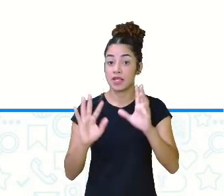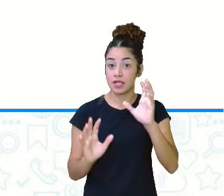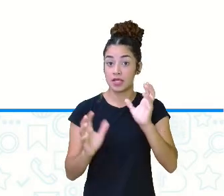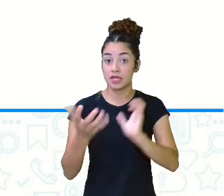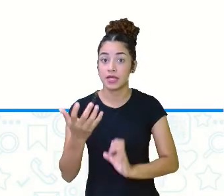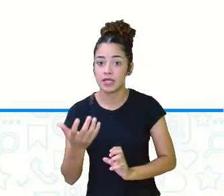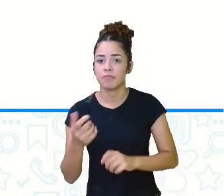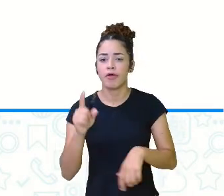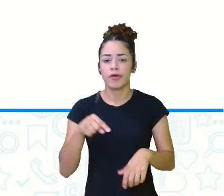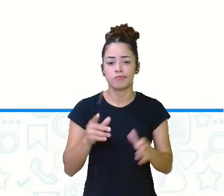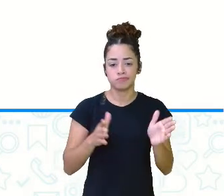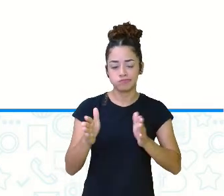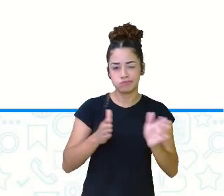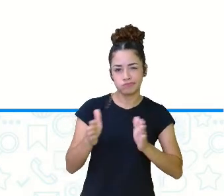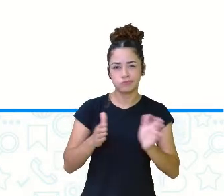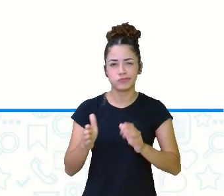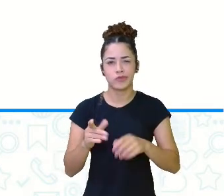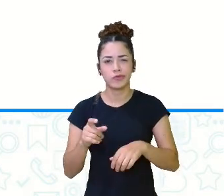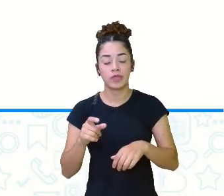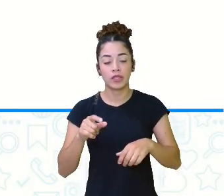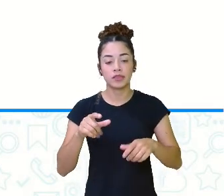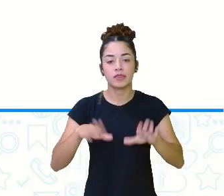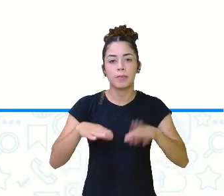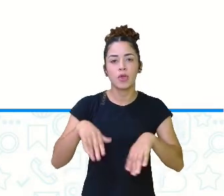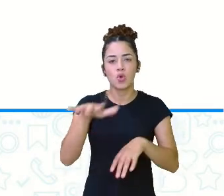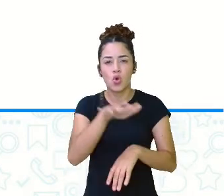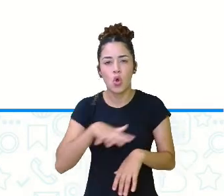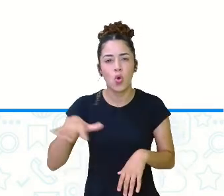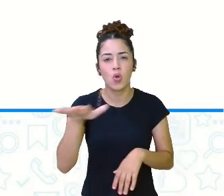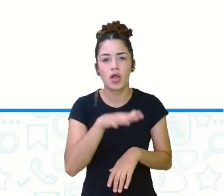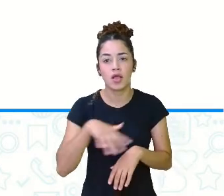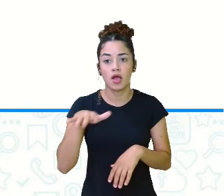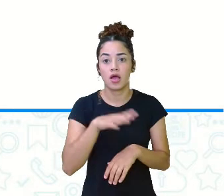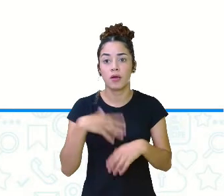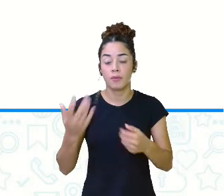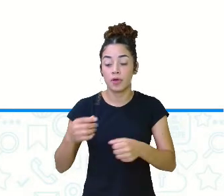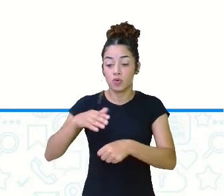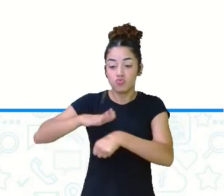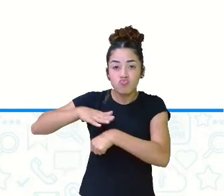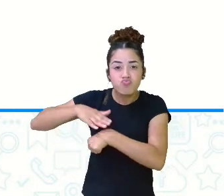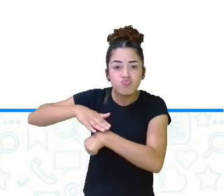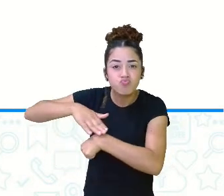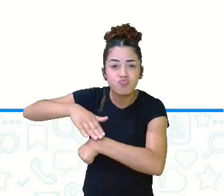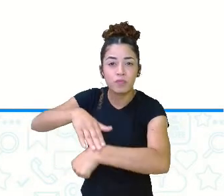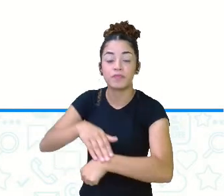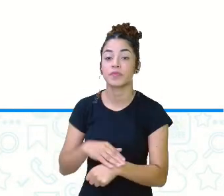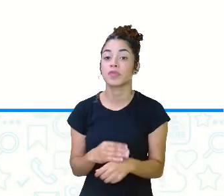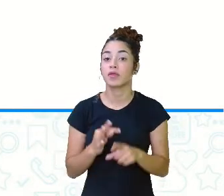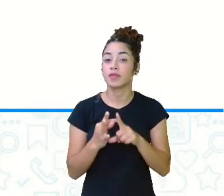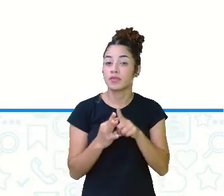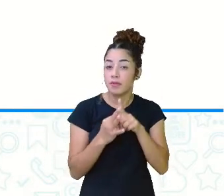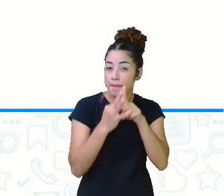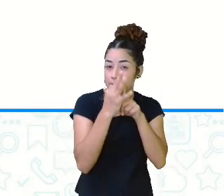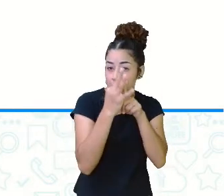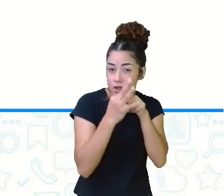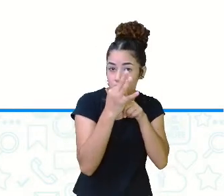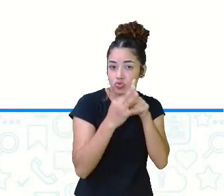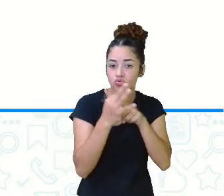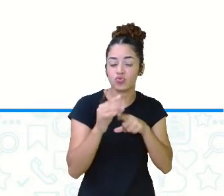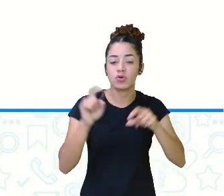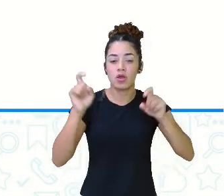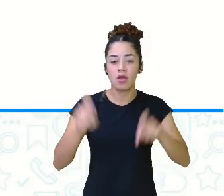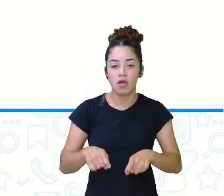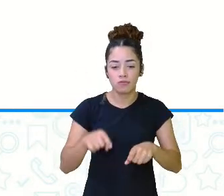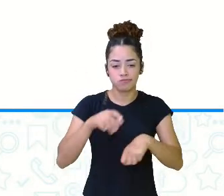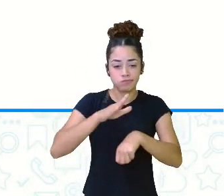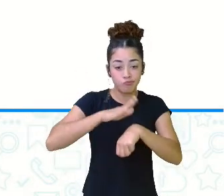tempo em determinado local, medido durante um longo período. E o tempo é o estado da atmosfera em um